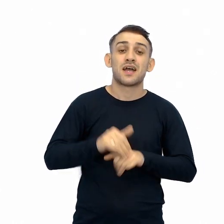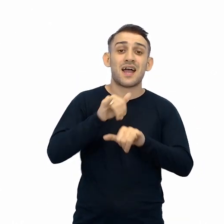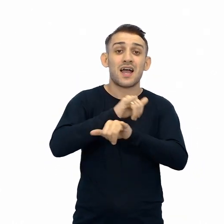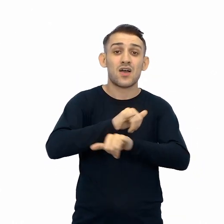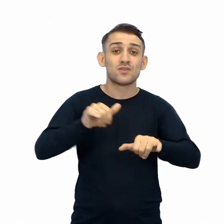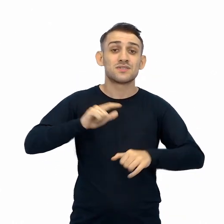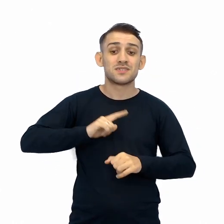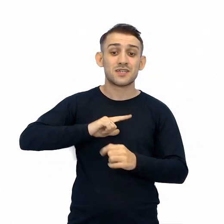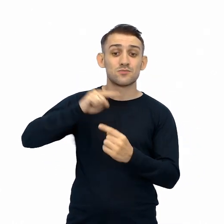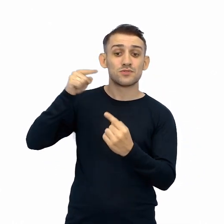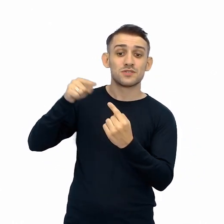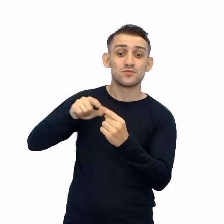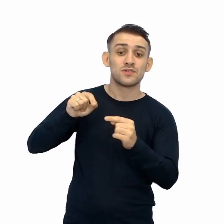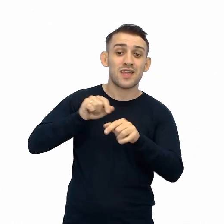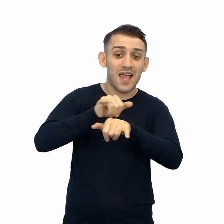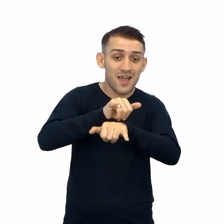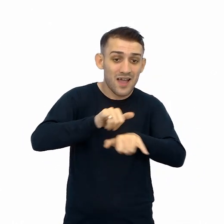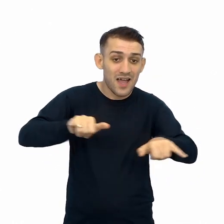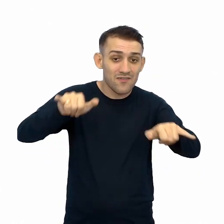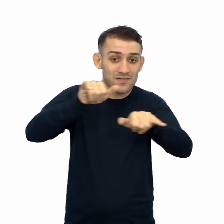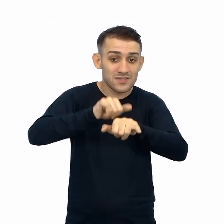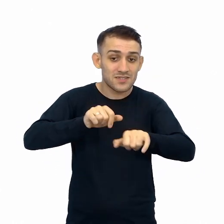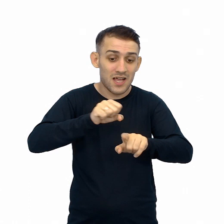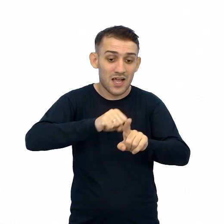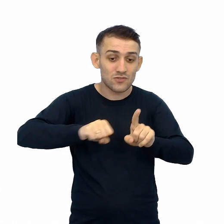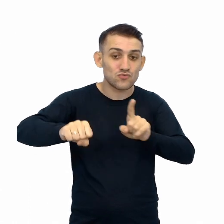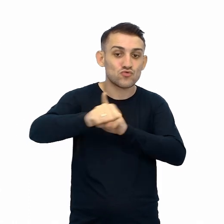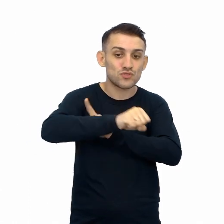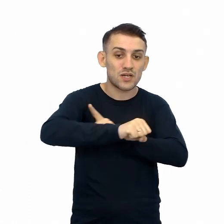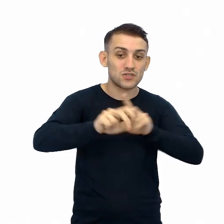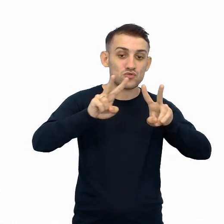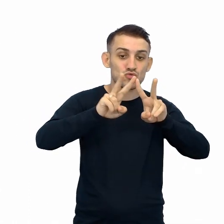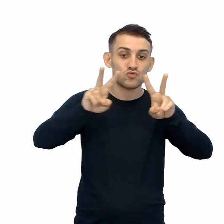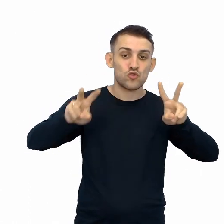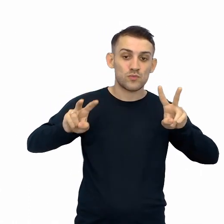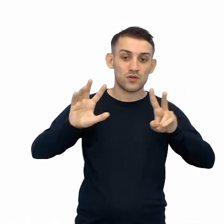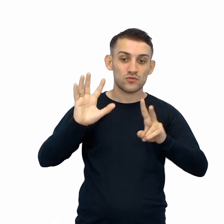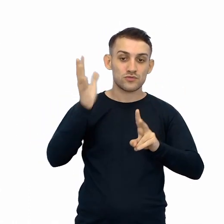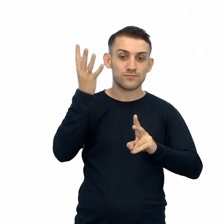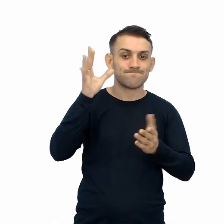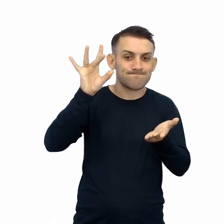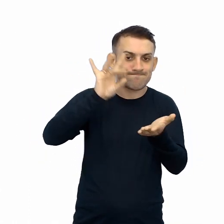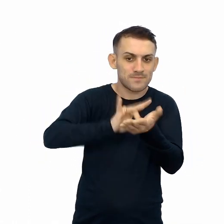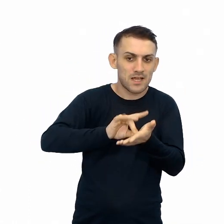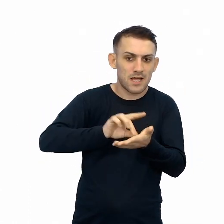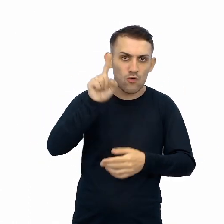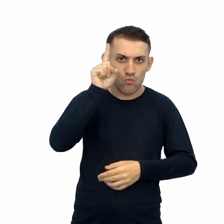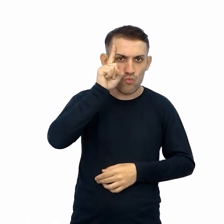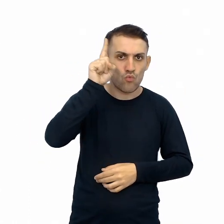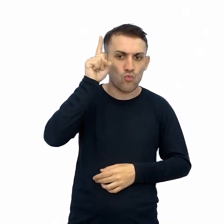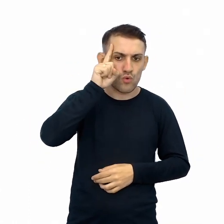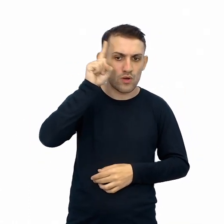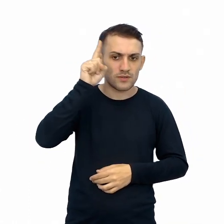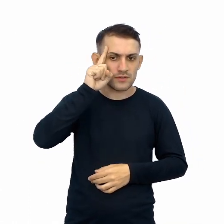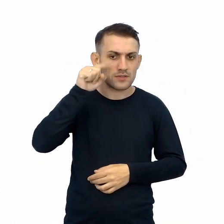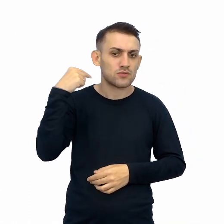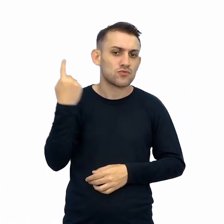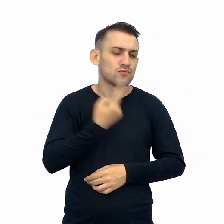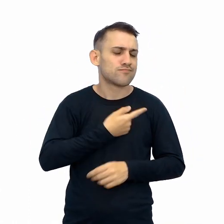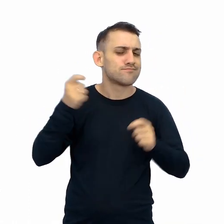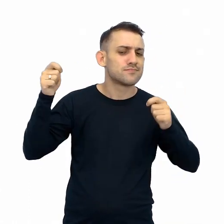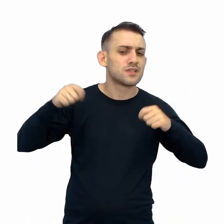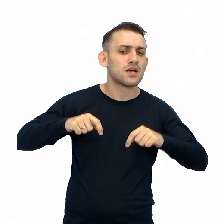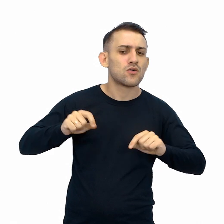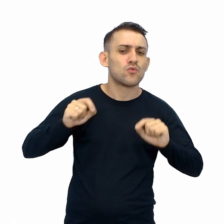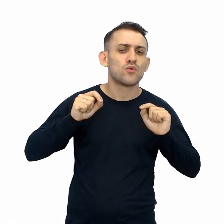objetivo informar a sociedade sobre fatos relevantes do dia a dia, né, De modo que a gente pode dizer que